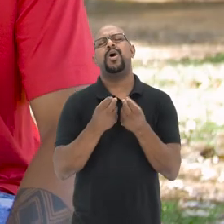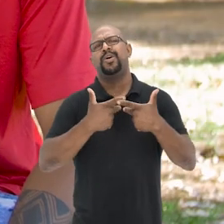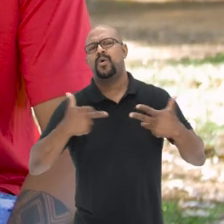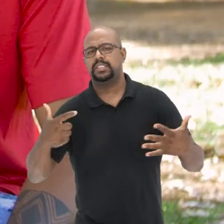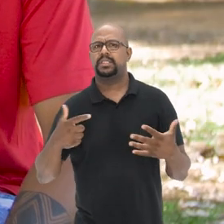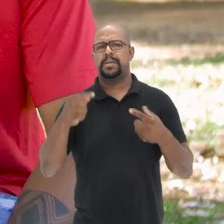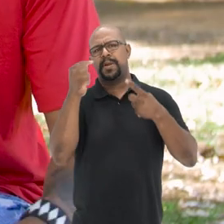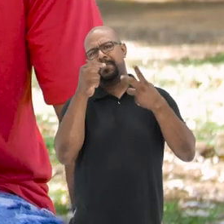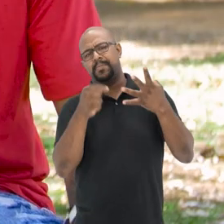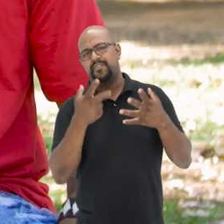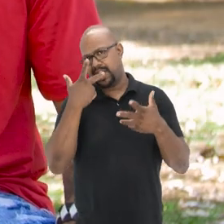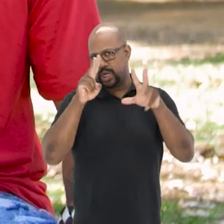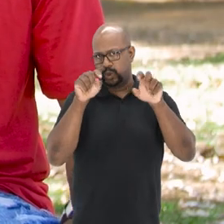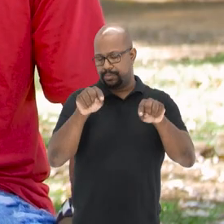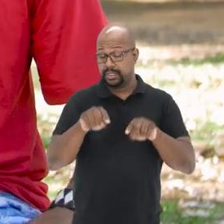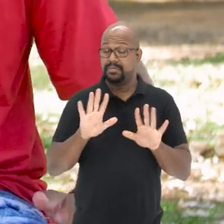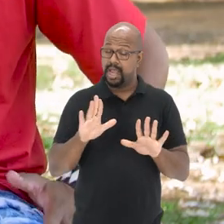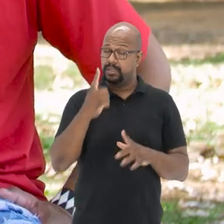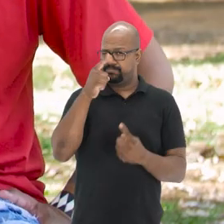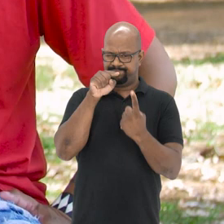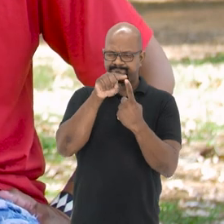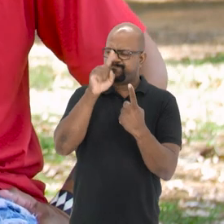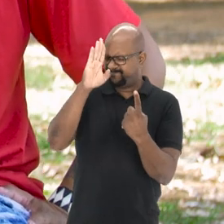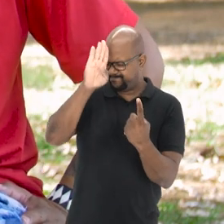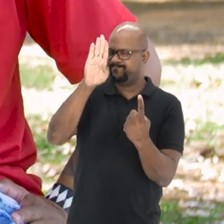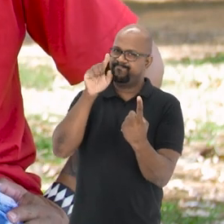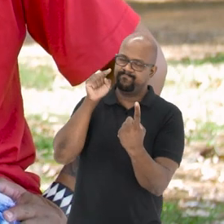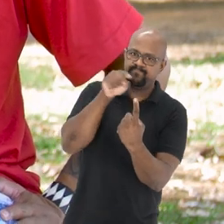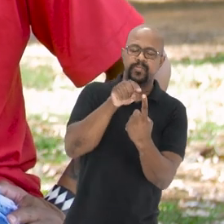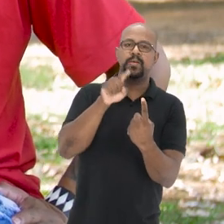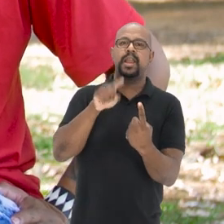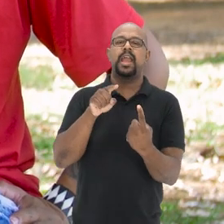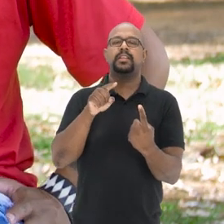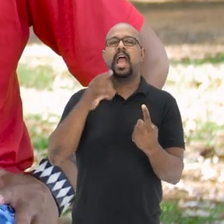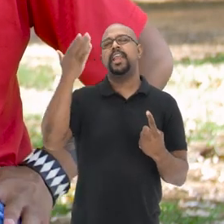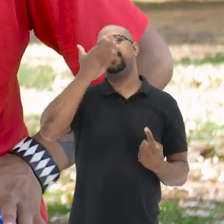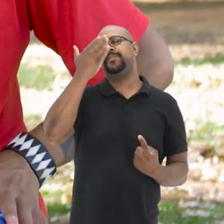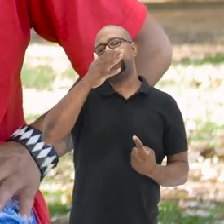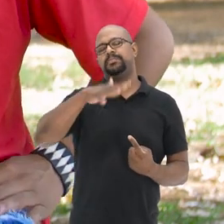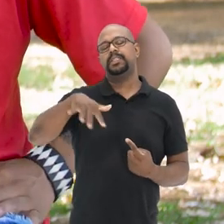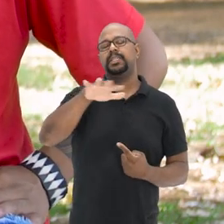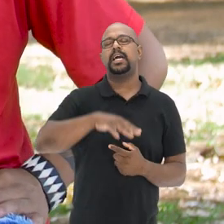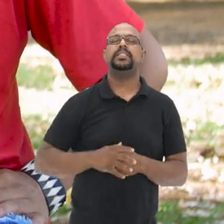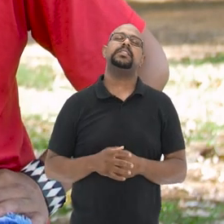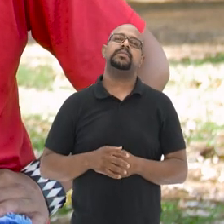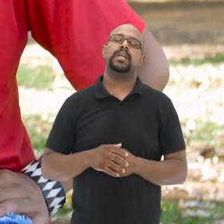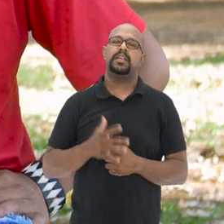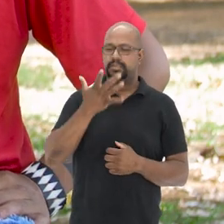Tem muitas coisas específicas para falar sobre isso, mas acho que o ponto principal da invisibilidade